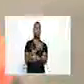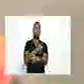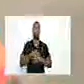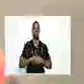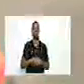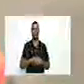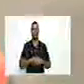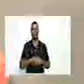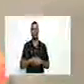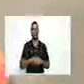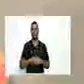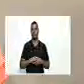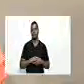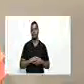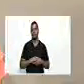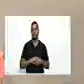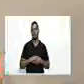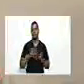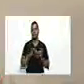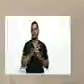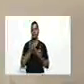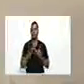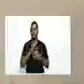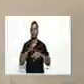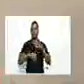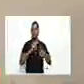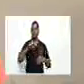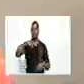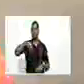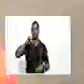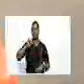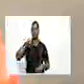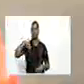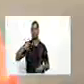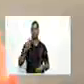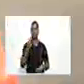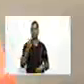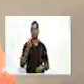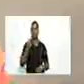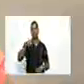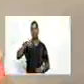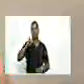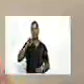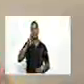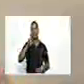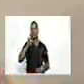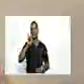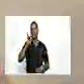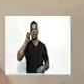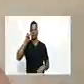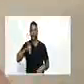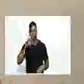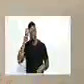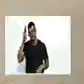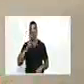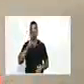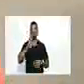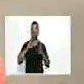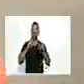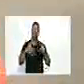cidade coleta seletiva não sei se eu atendia respondi todas as